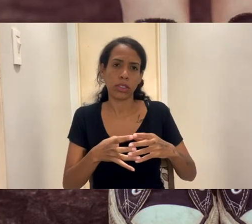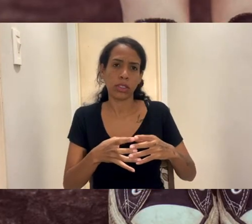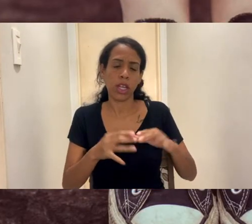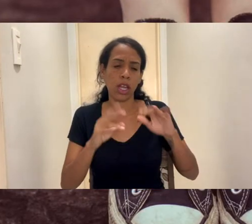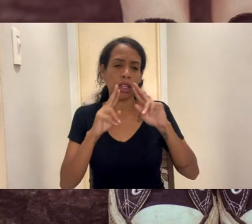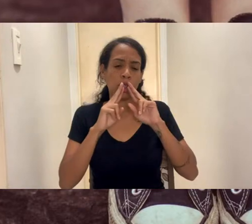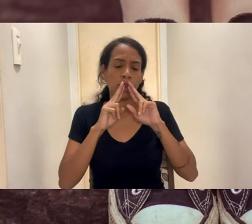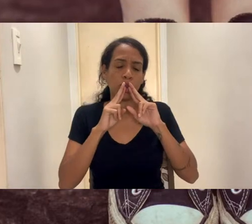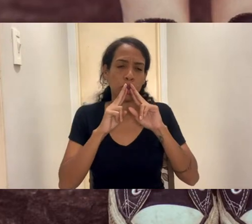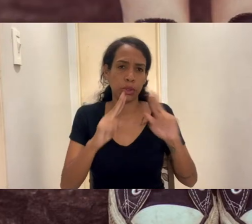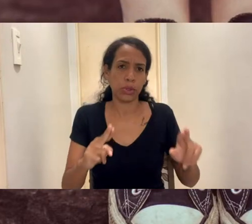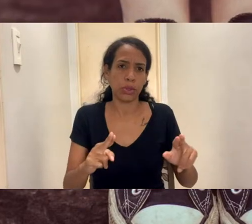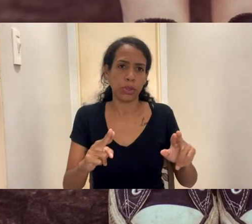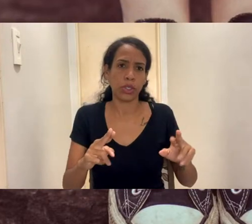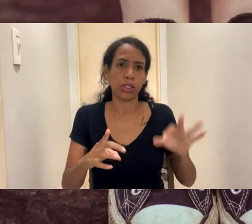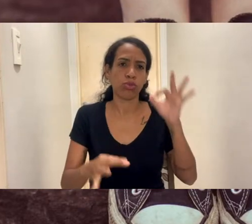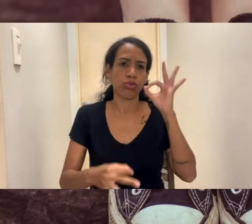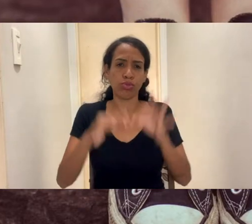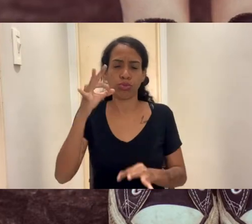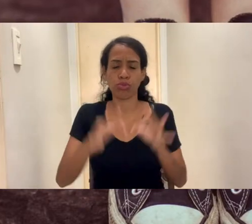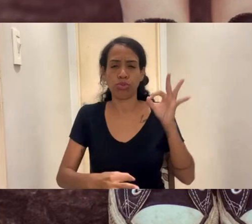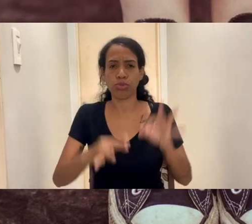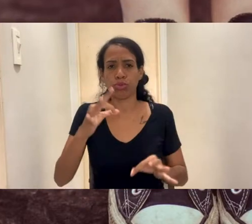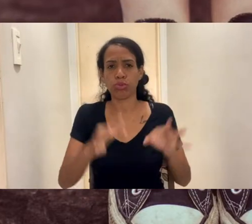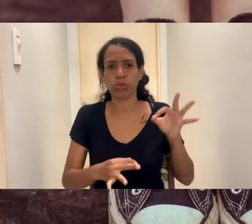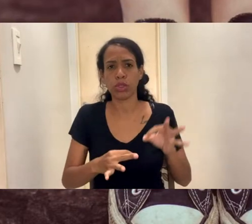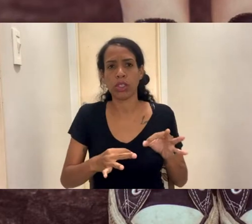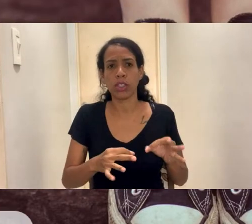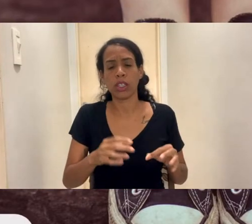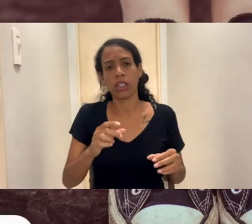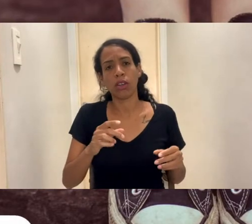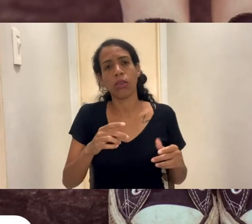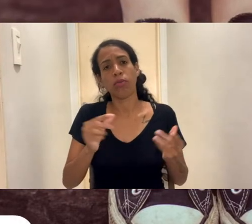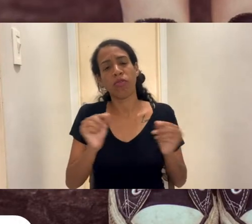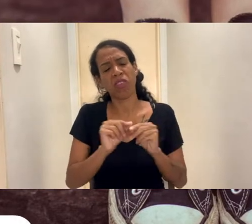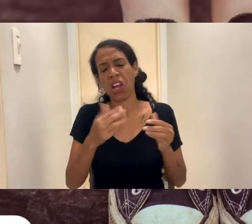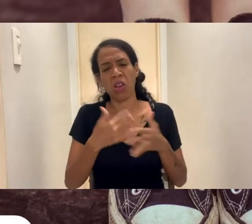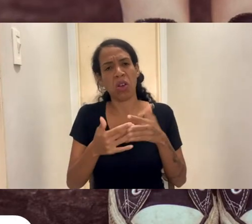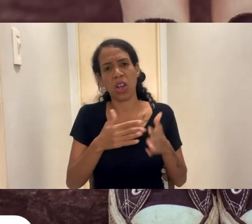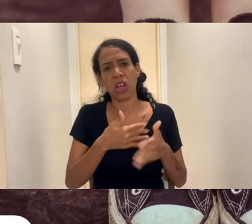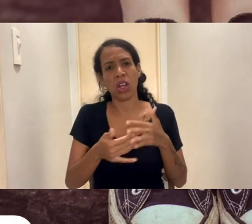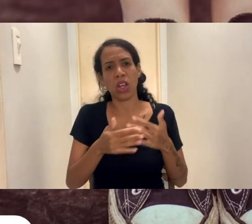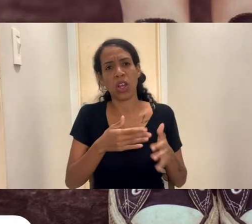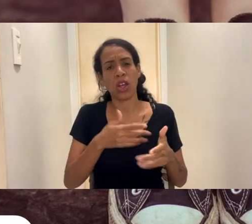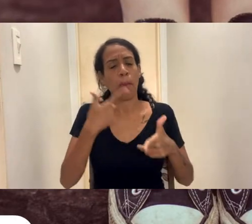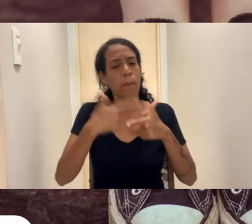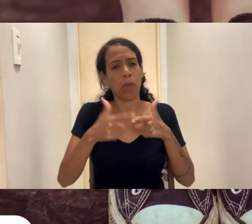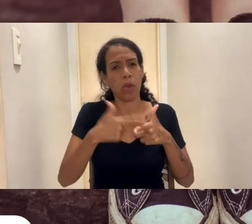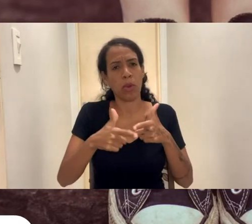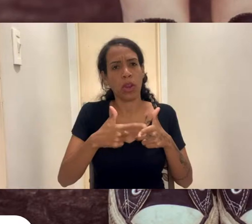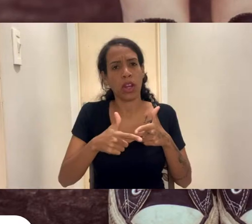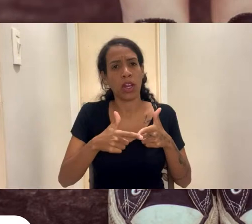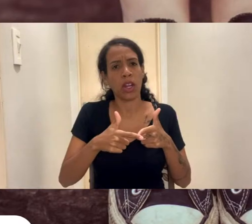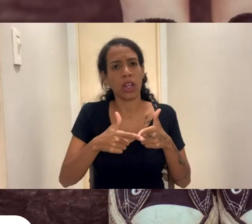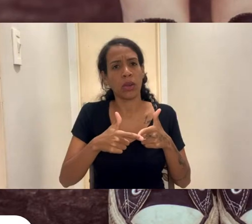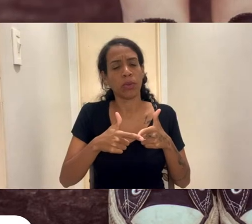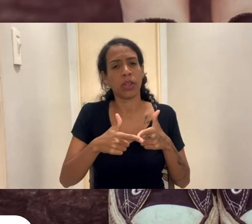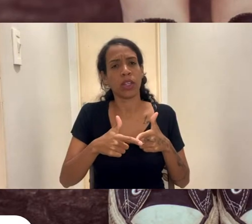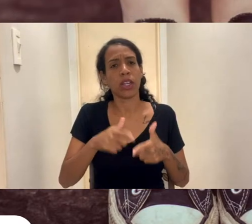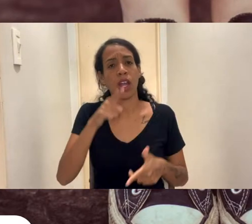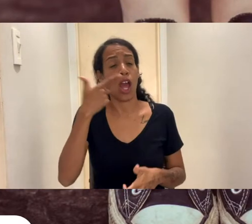respondendo a uma decisão judicial por terem cometido, né, um ato infracional. Então, eles ganham